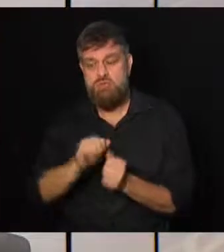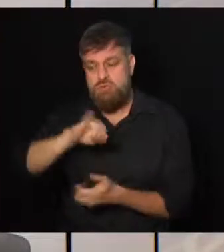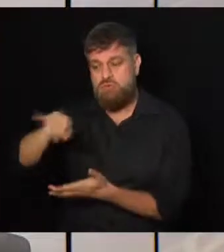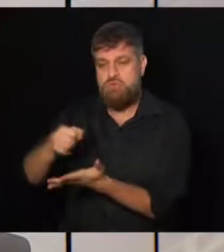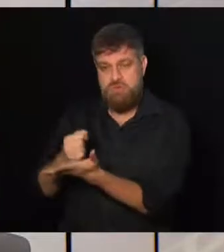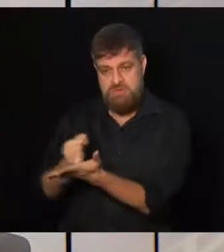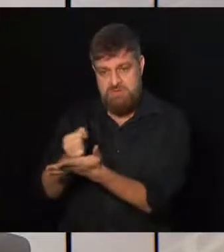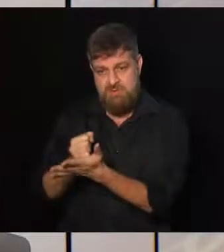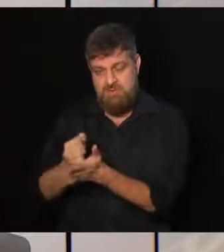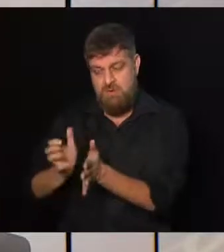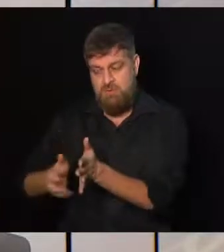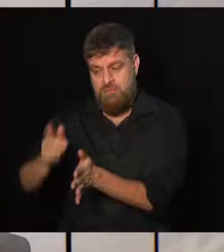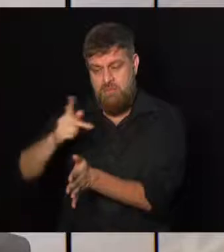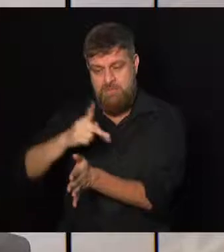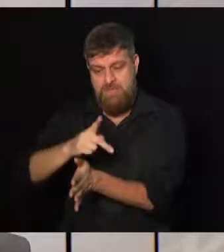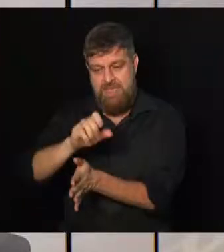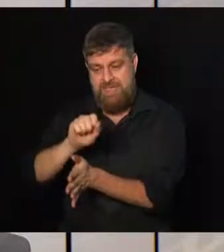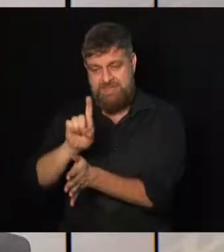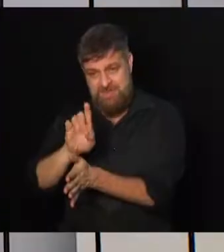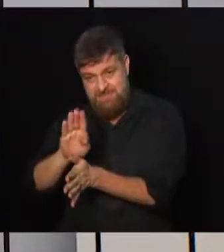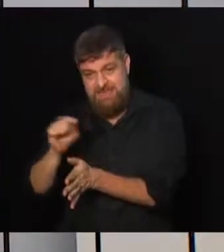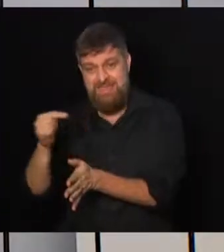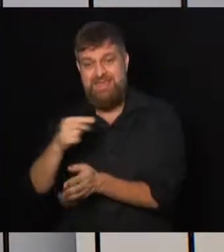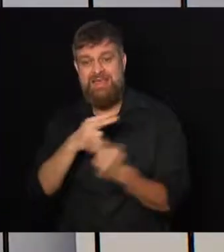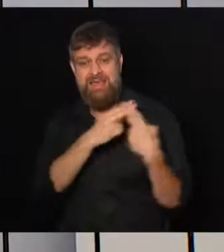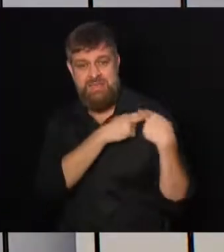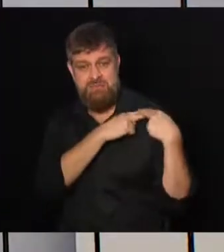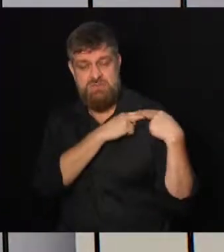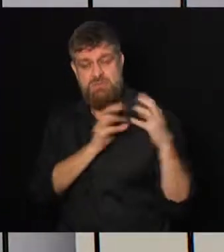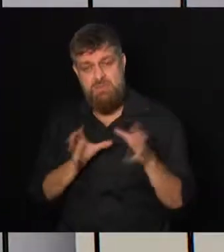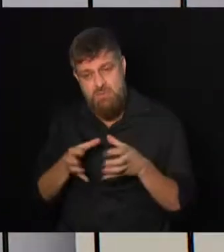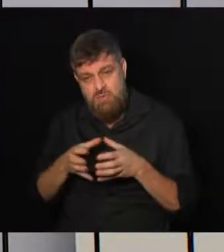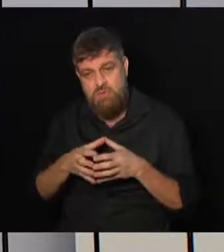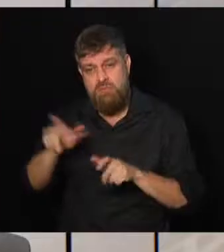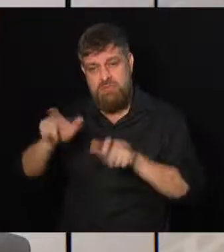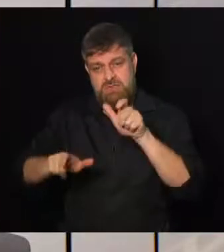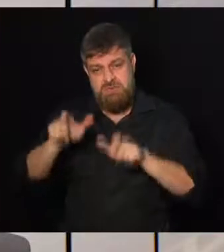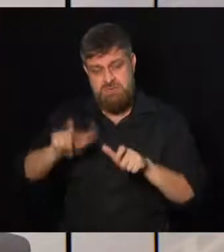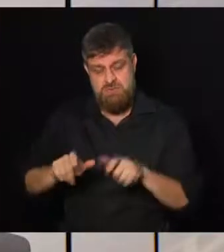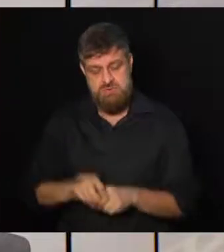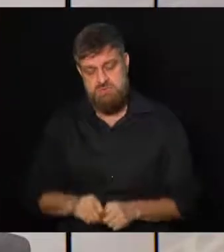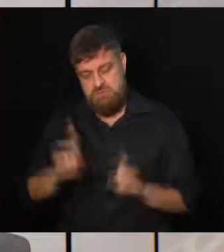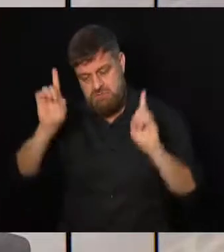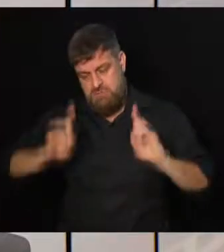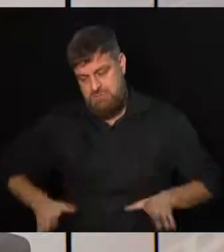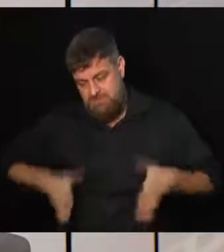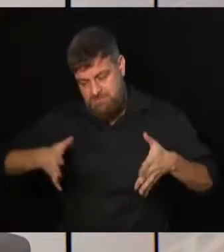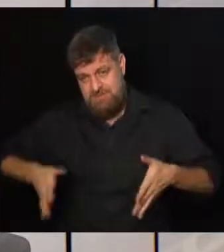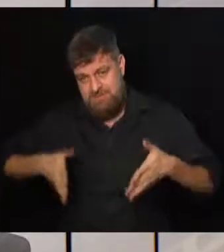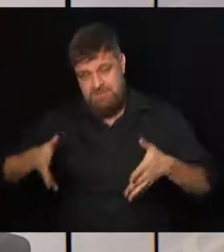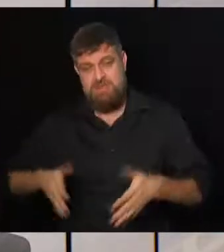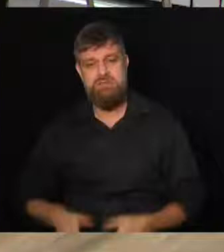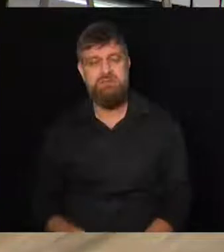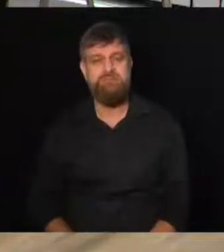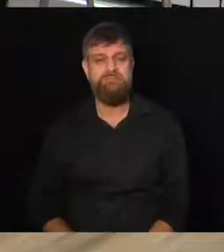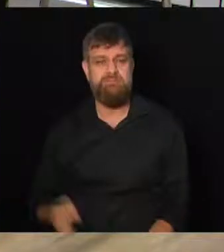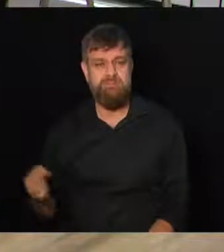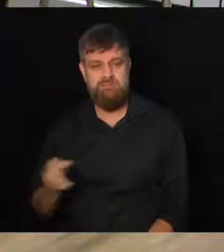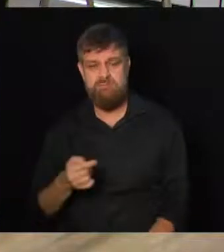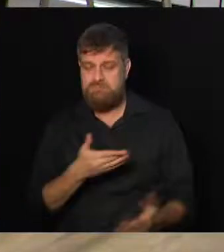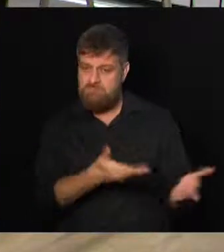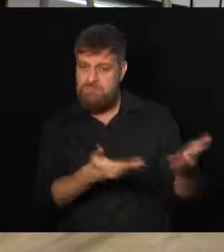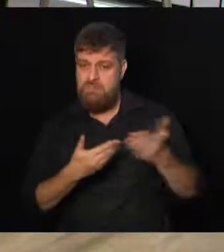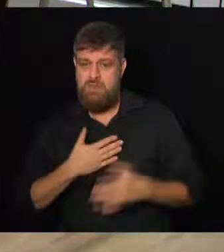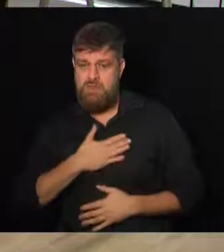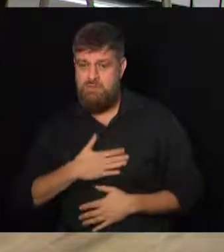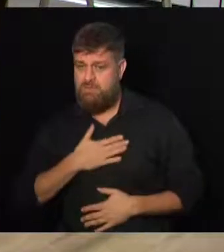Farmácia, do PSDB, que é presidente da Comissão das Pessoas com Deficiência ou Mobilidade Reduzida. Sejam todos bem-vindos.